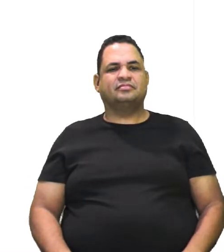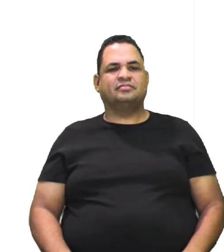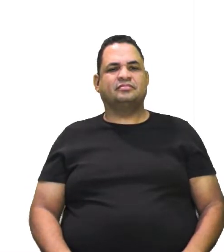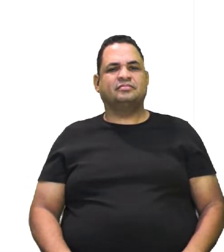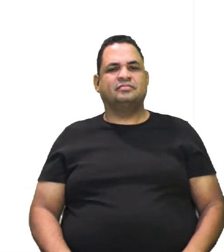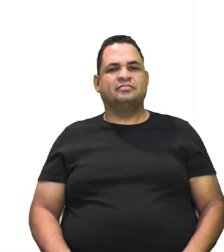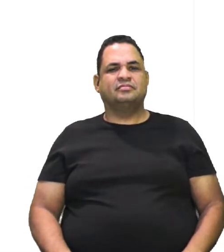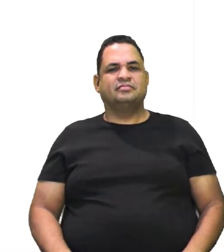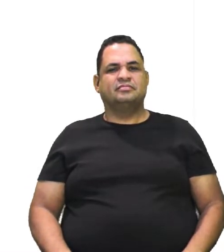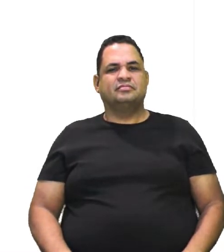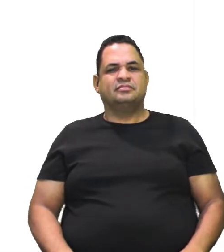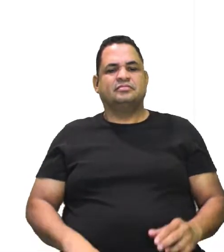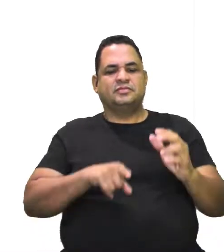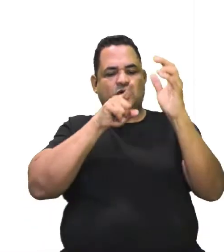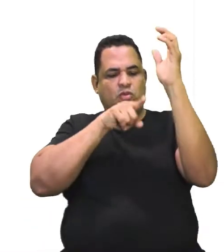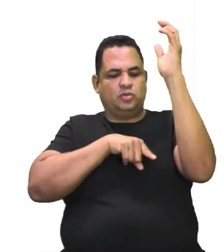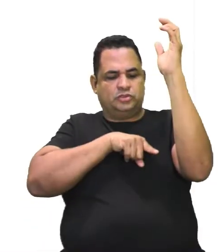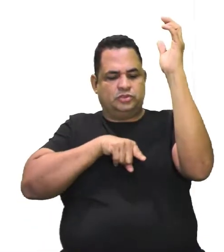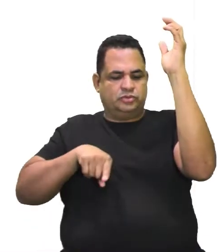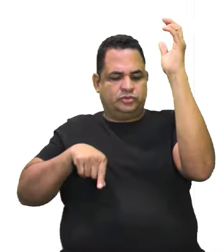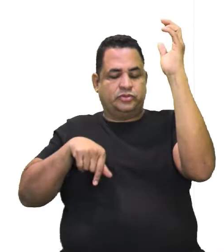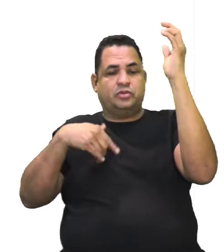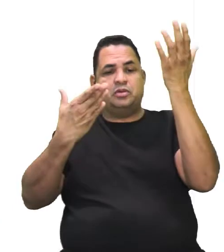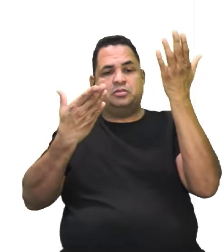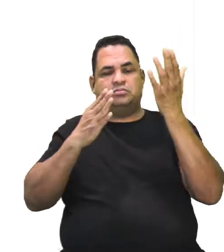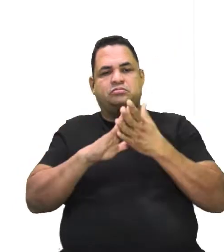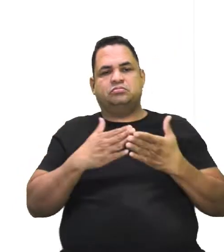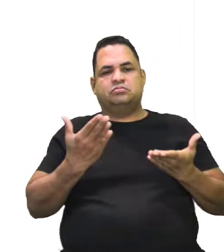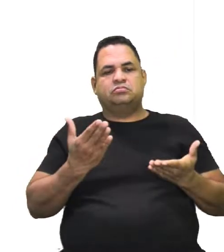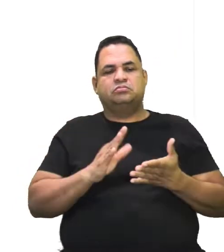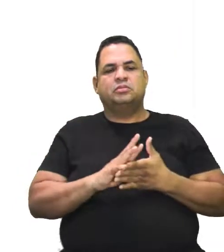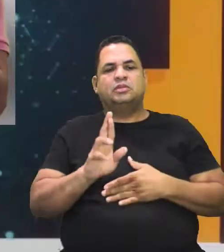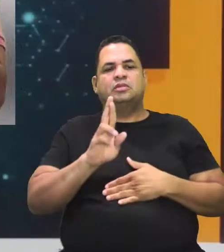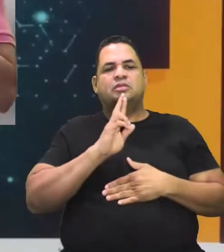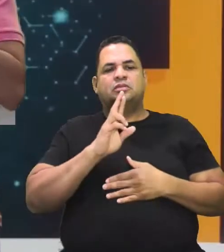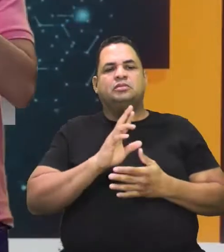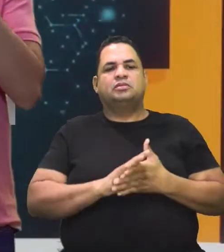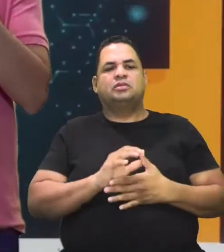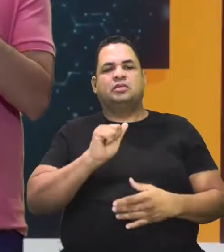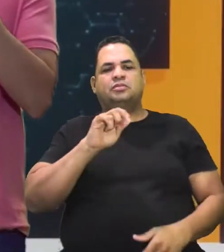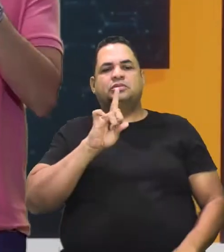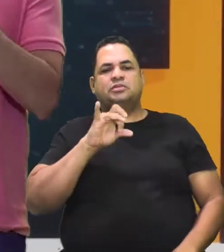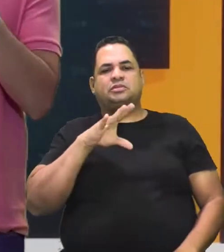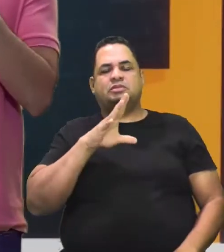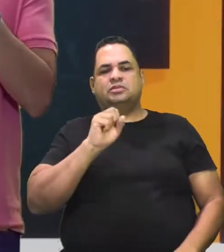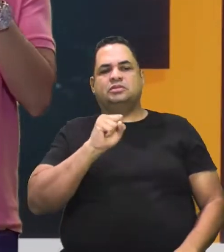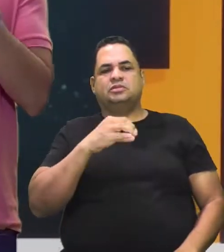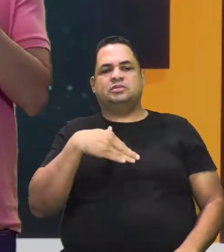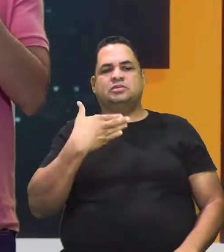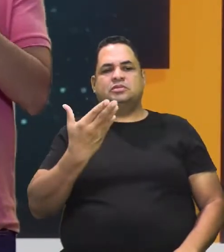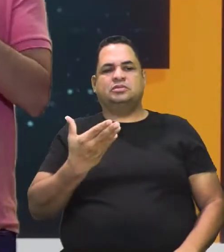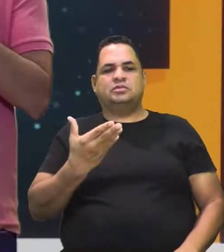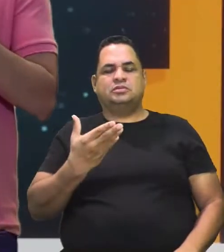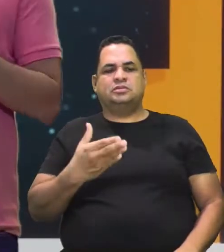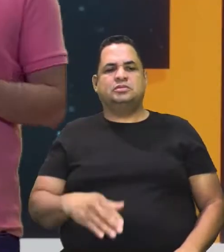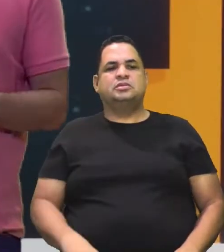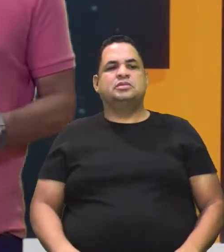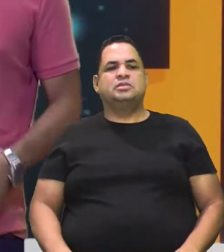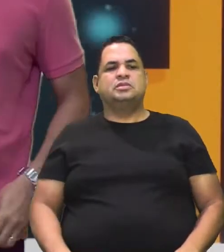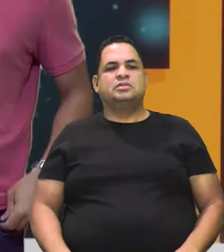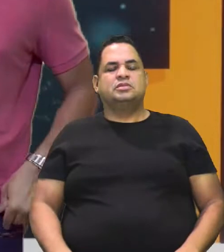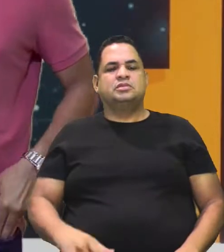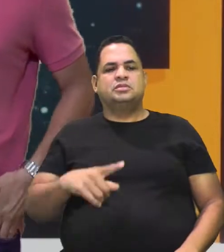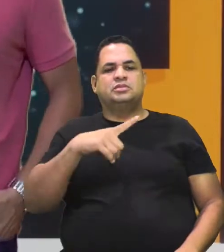Então, o eixo das abscissas. Vamos aqui junto para a gente dar a resposta com vocês. O eixo das abscissas, né? Quando a gente fala de eixo da